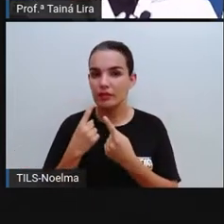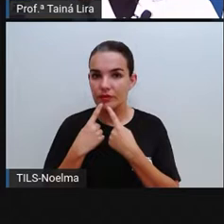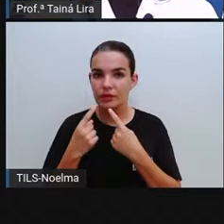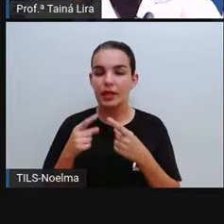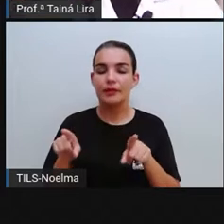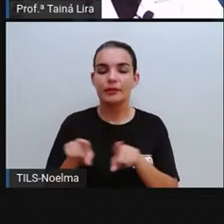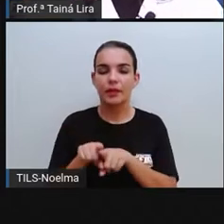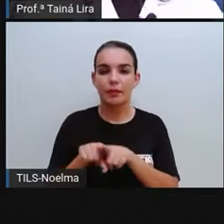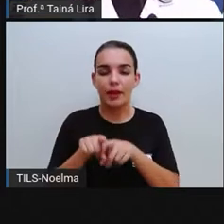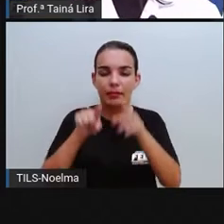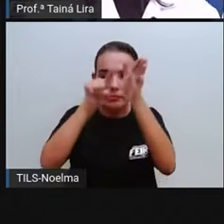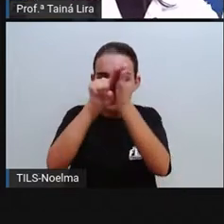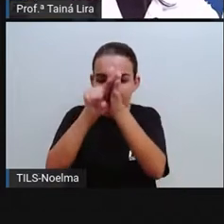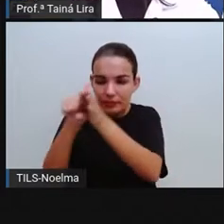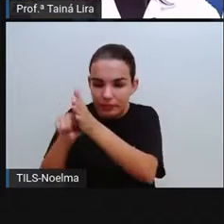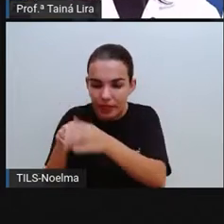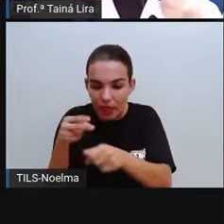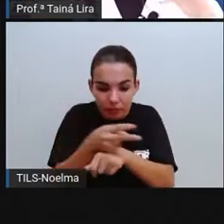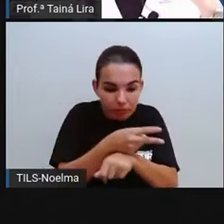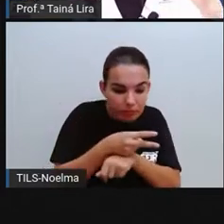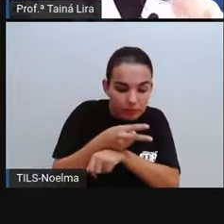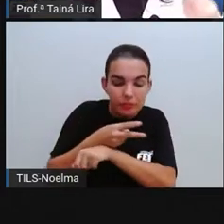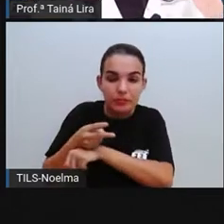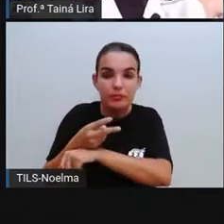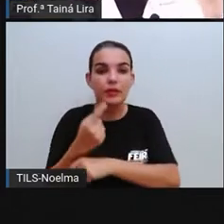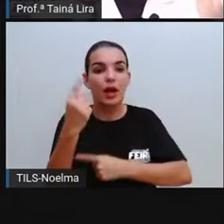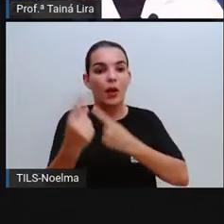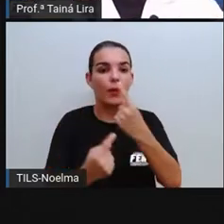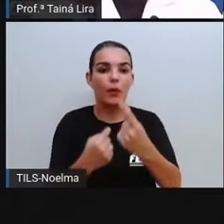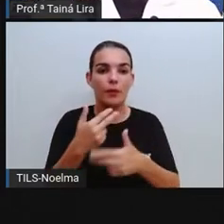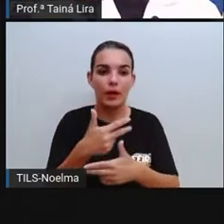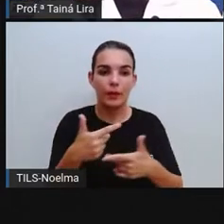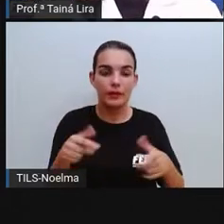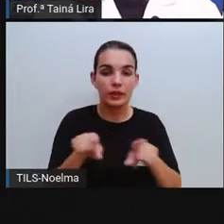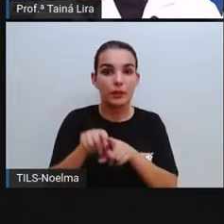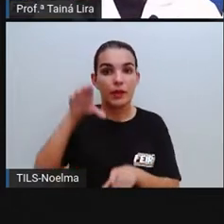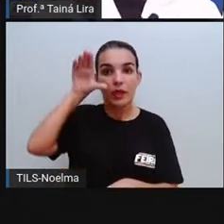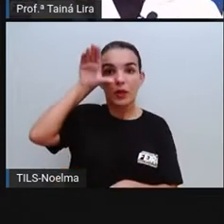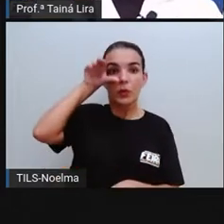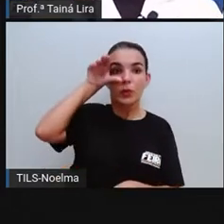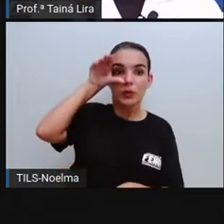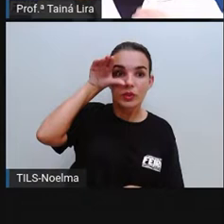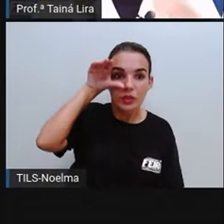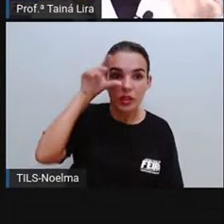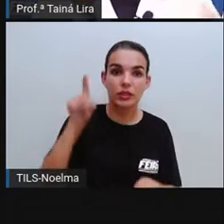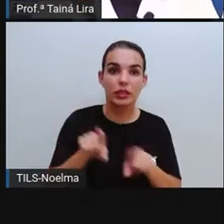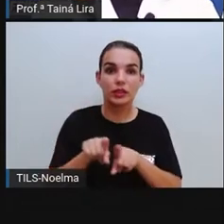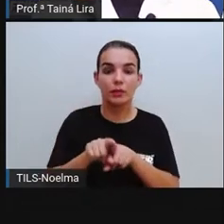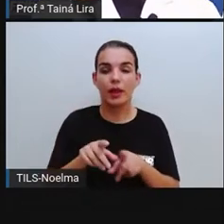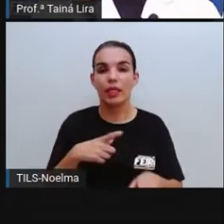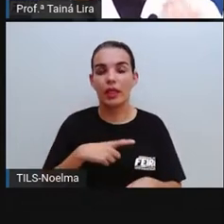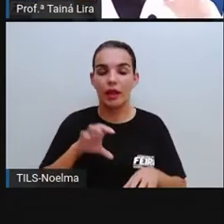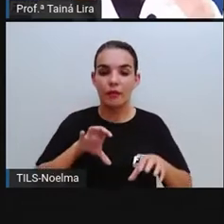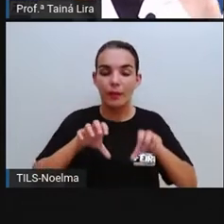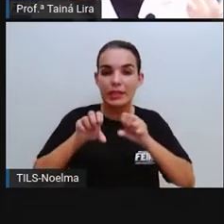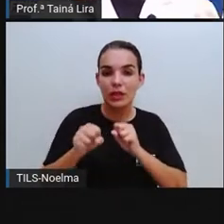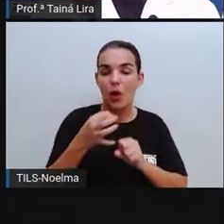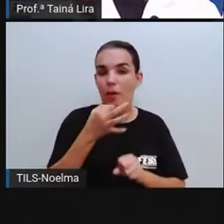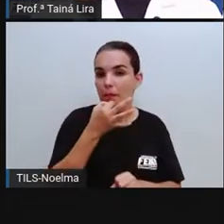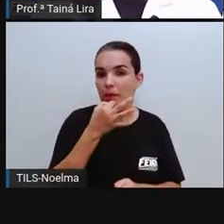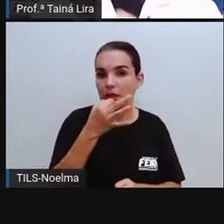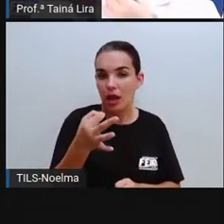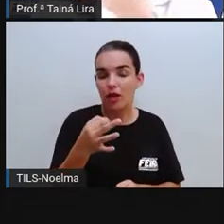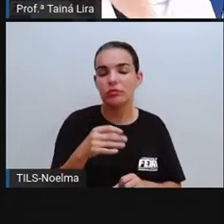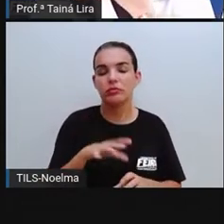para investigar alguma coisa, para aguçar curiosidade, para formar opiniões, para fazer uma